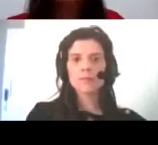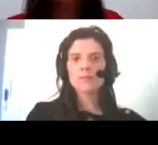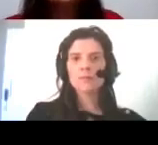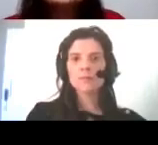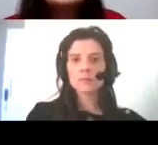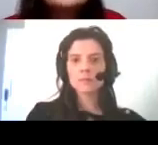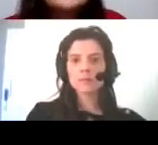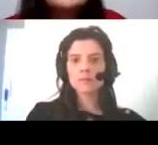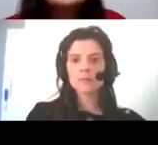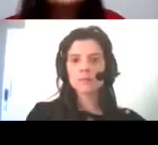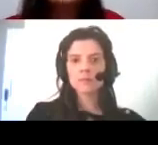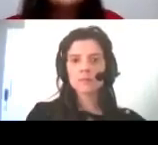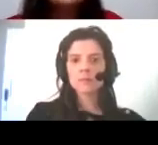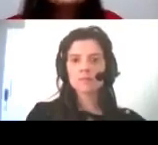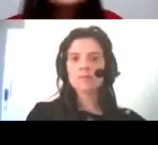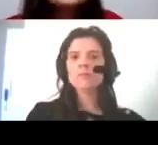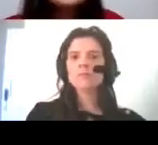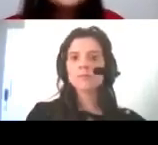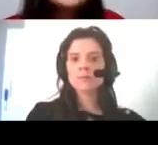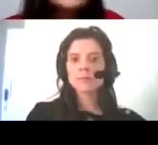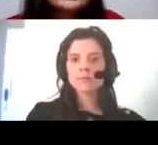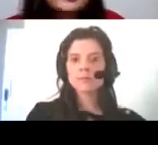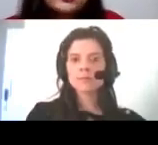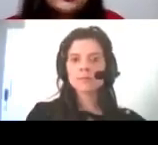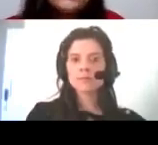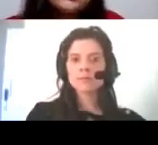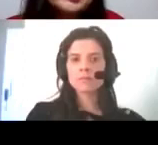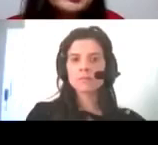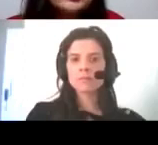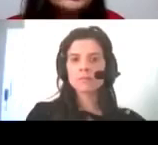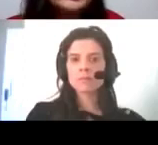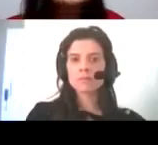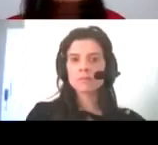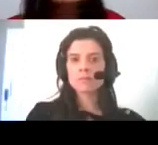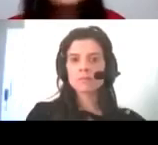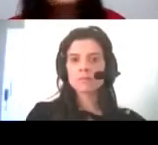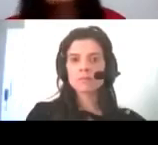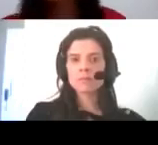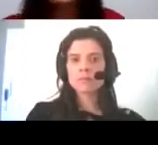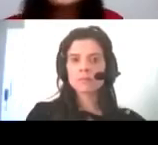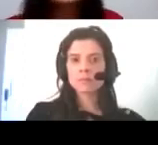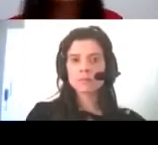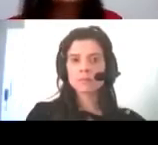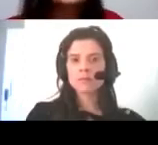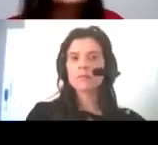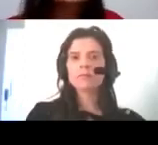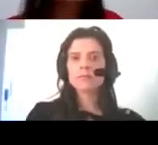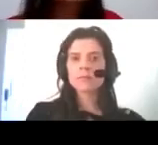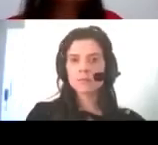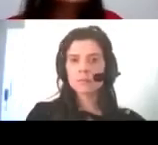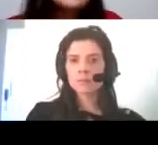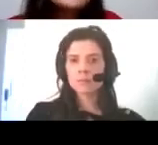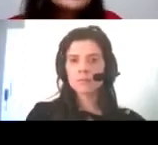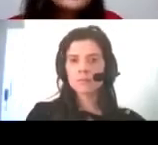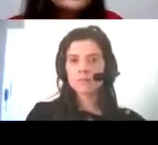E aí a gente trouxe aí, então, como que o cidadão pode ter acesso à informação, né? Uma vez que está garantido pela lei.